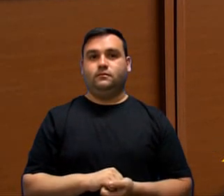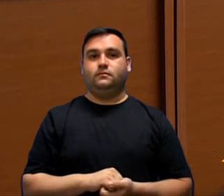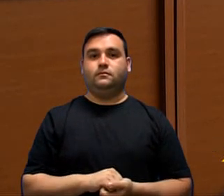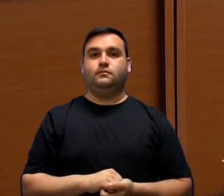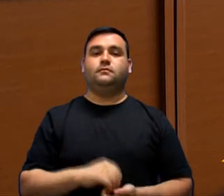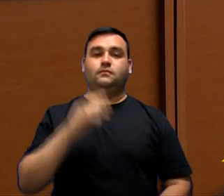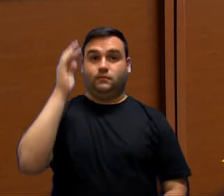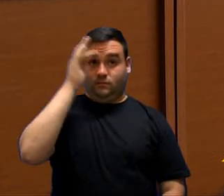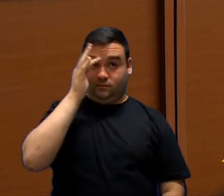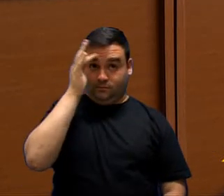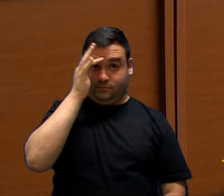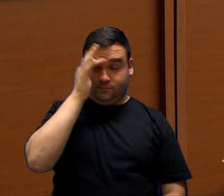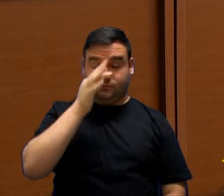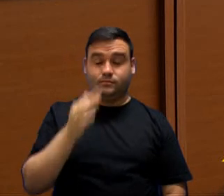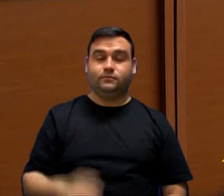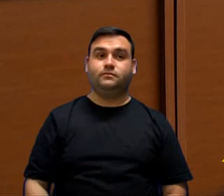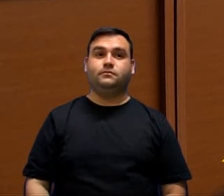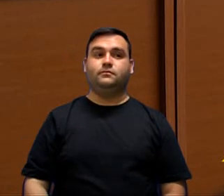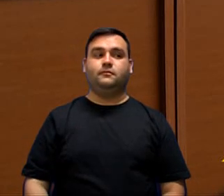Fausto, voto.